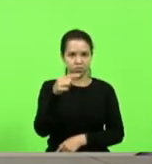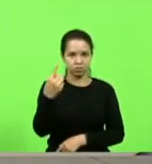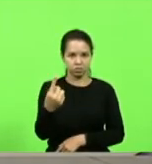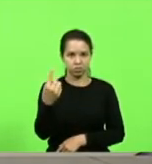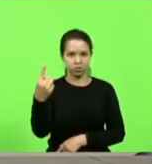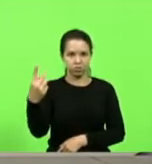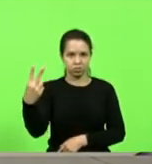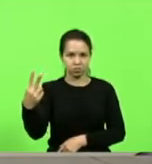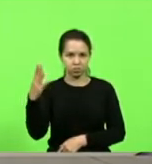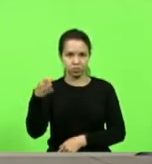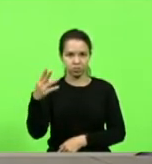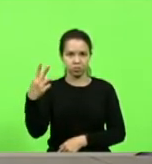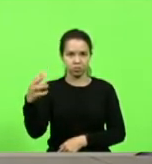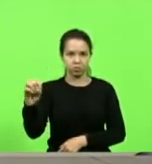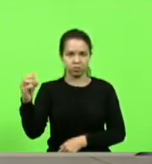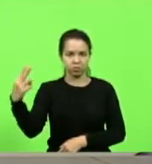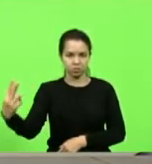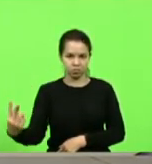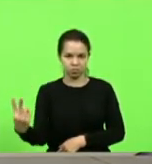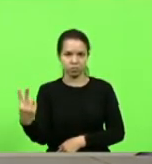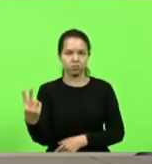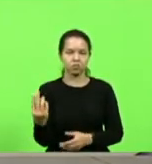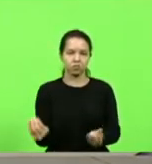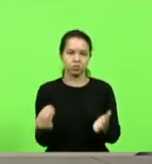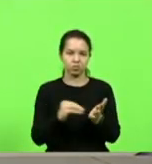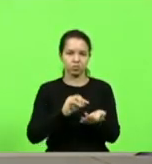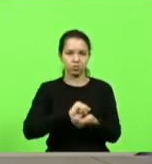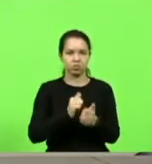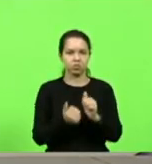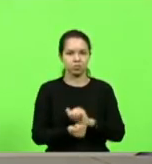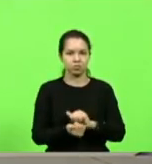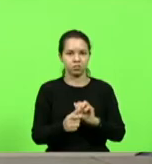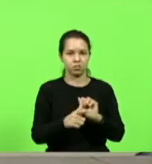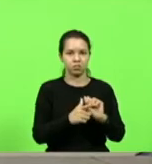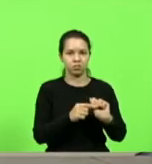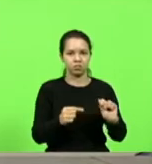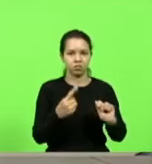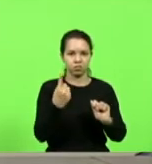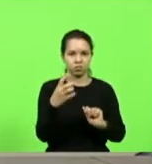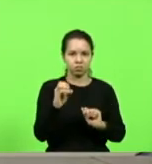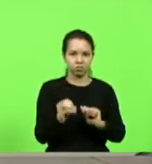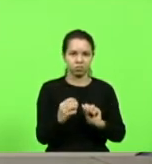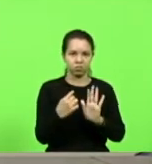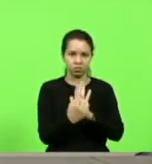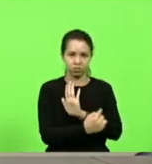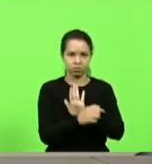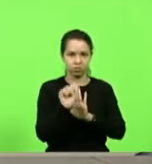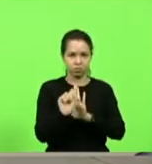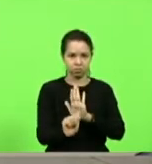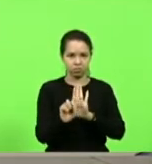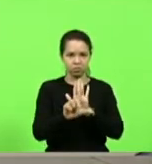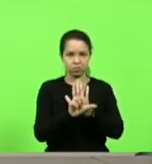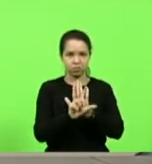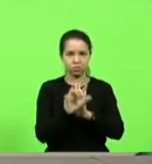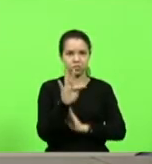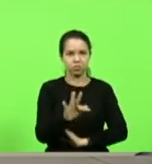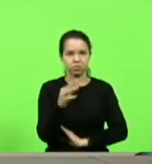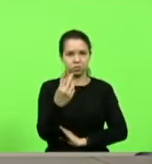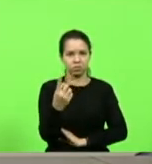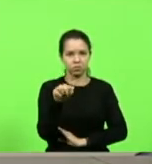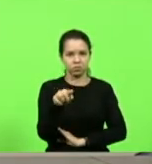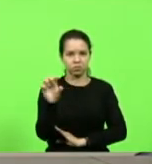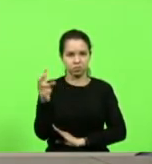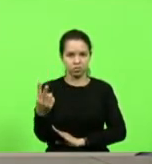2002 para adequar os diplomas ao artigo 10, alínea A, da Lei Federal número 1.283